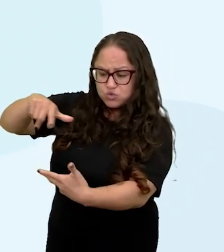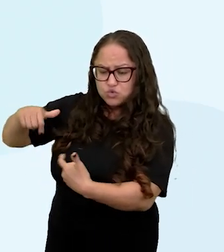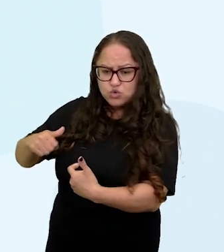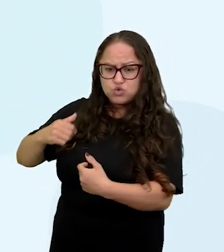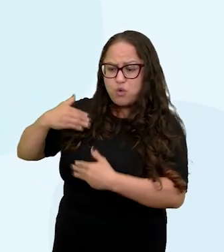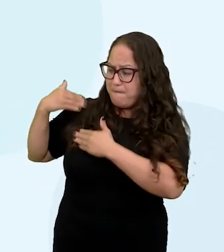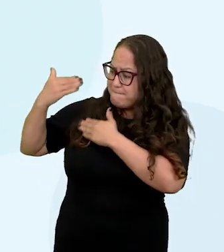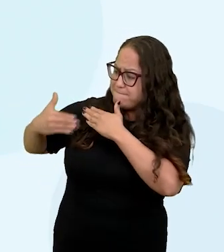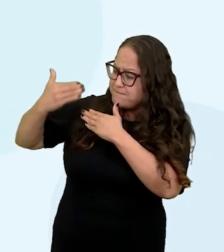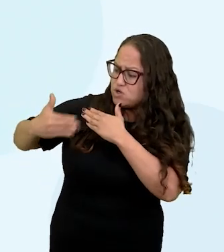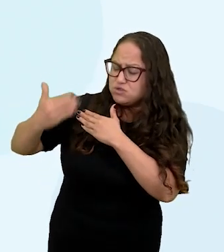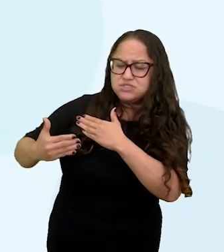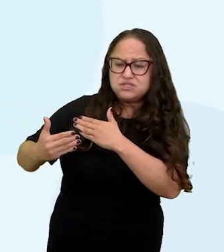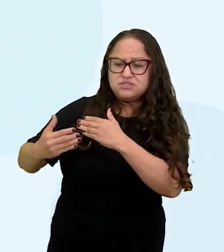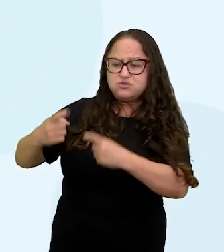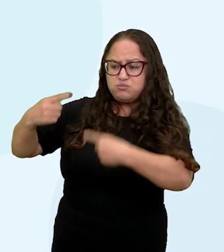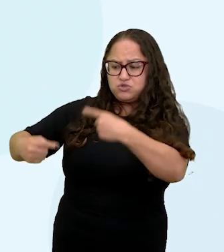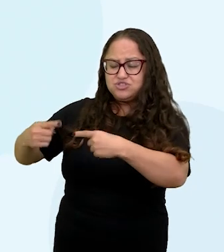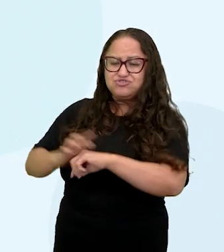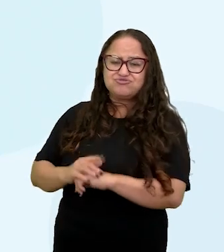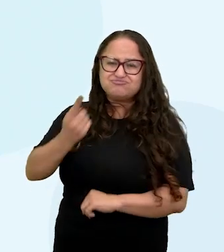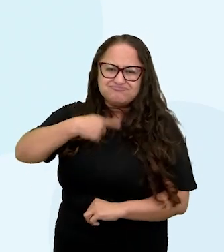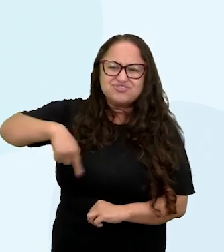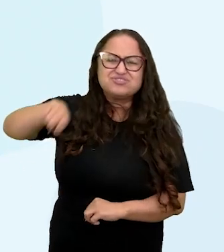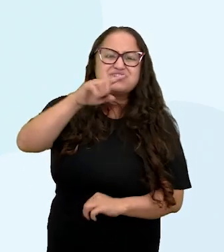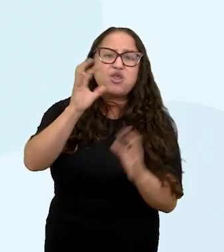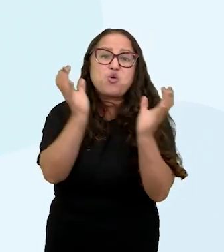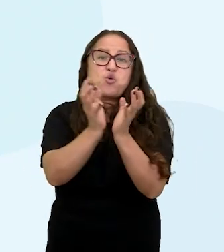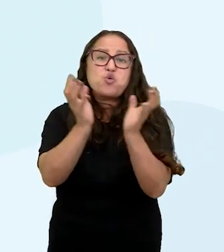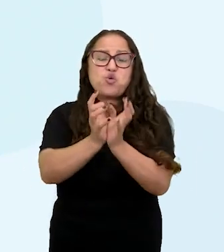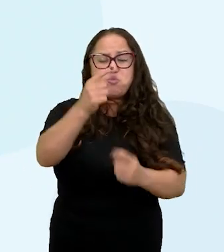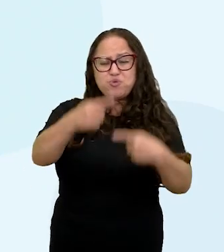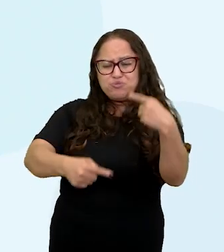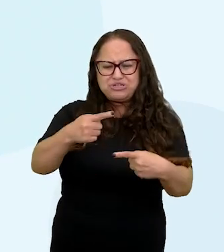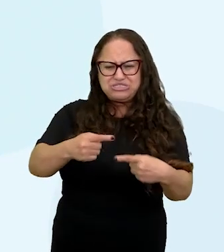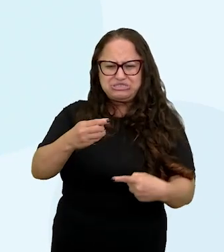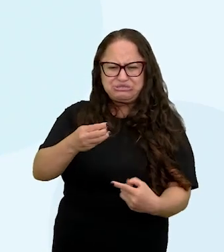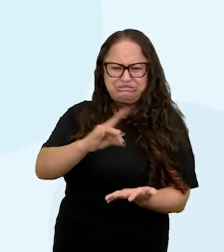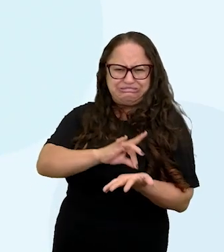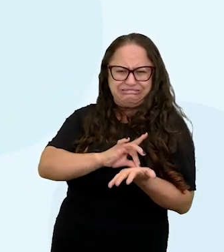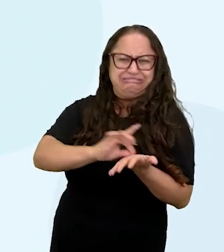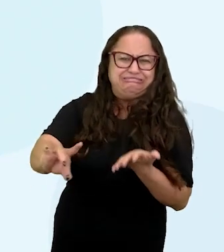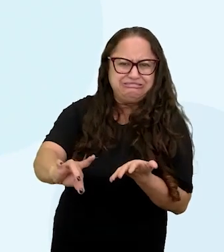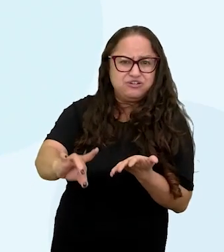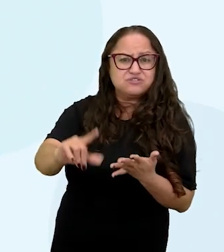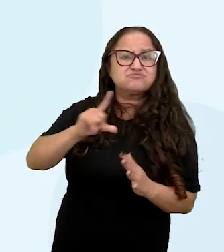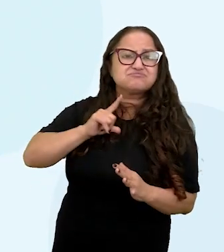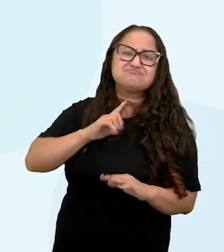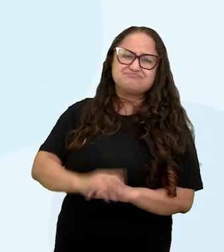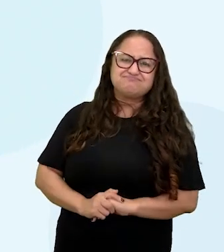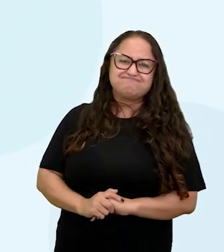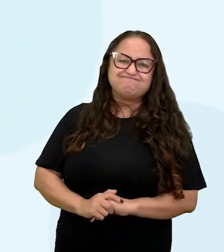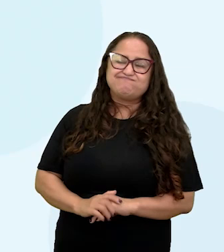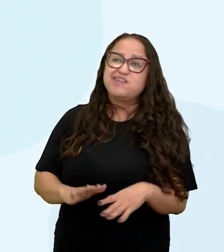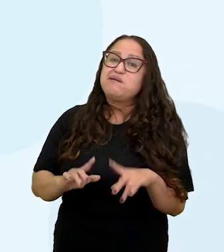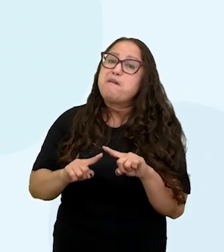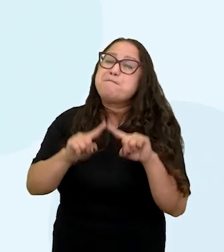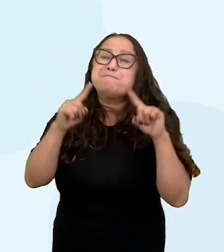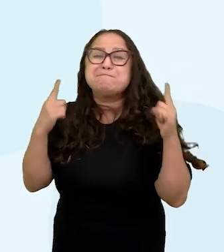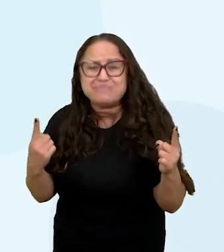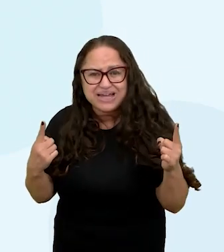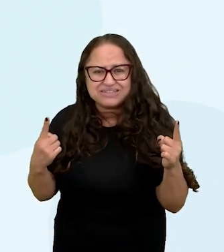político. A gente começa a pegar ódio de partidos políticos, a gente começa a pegar ódio da instituição política. Então, ao invés da